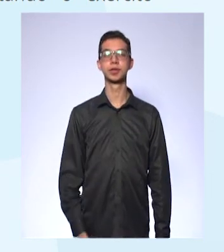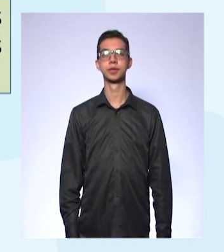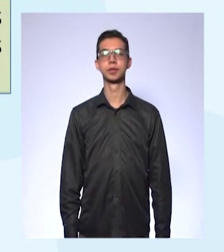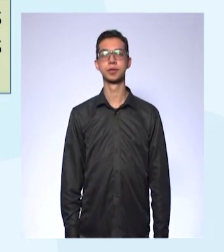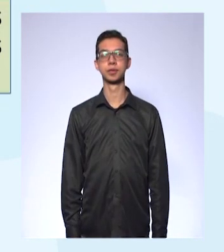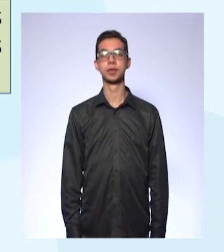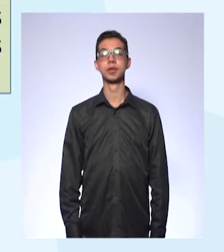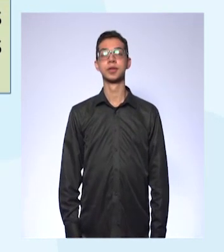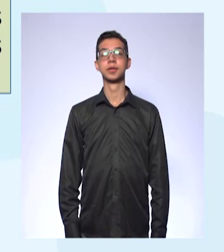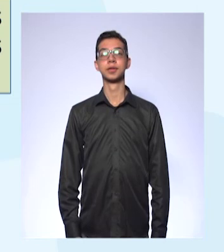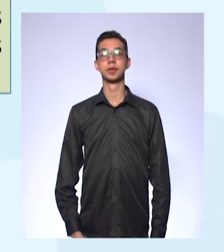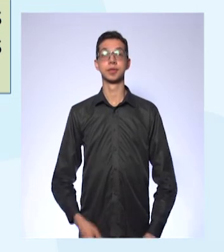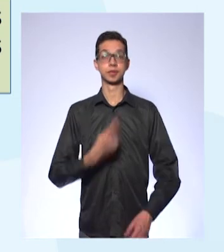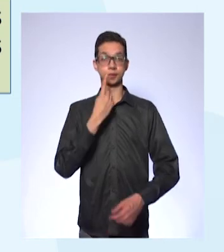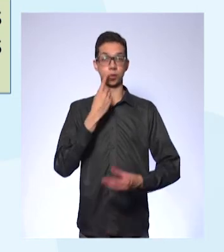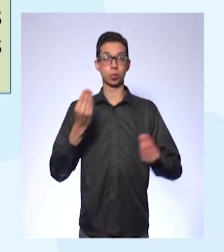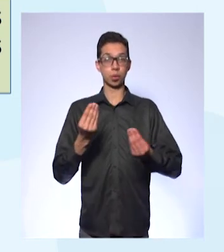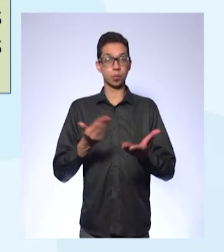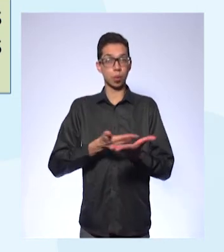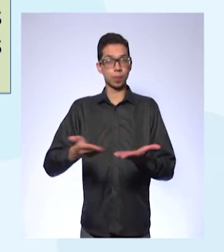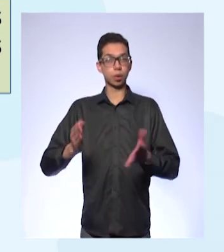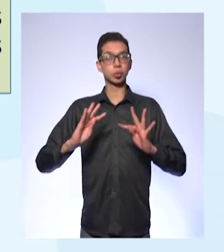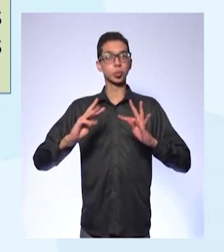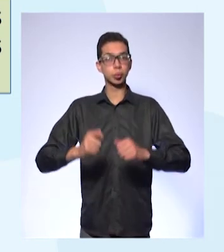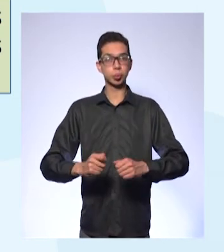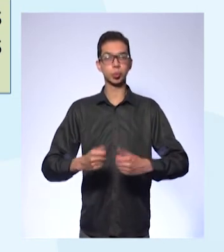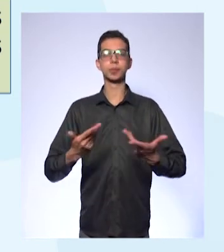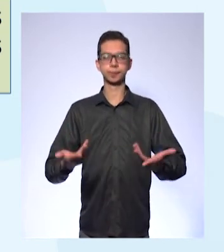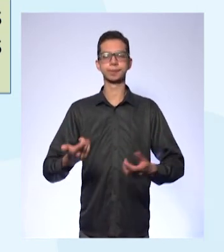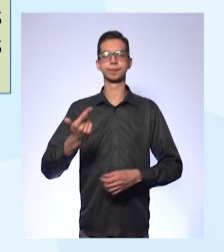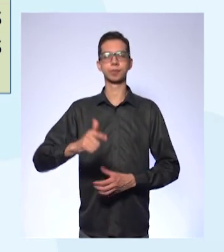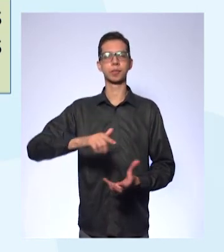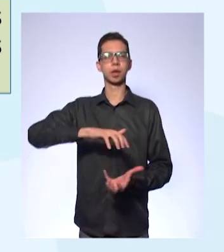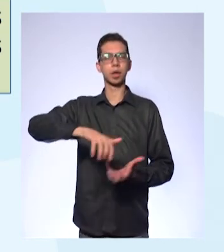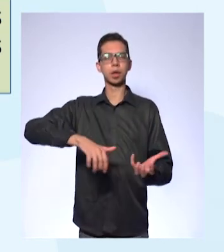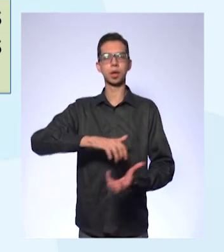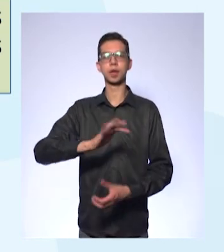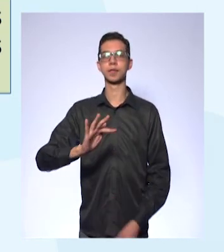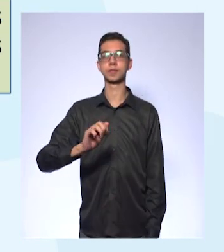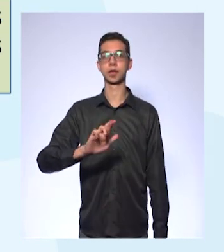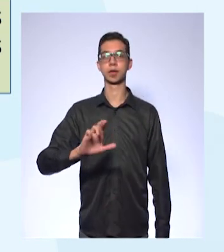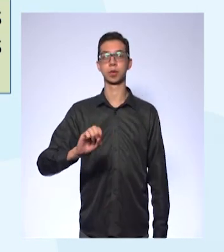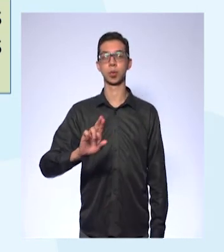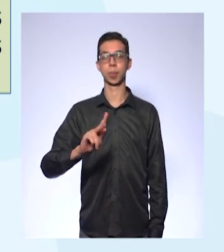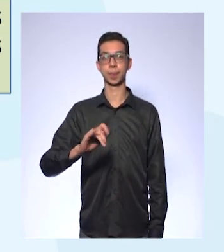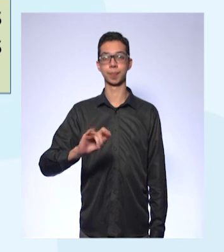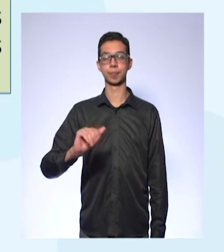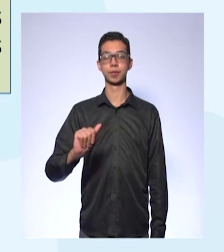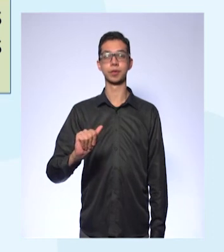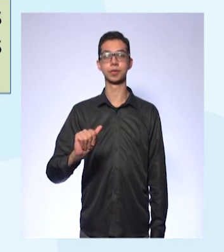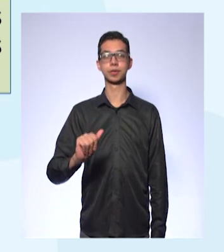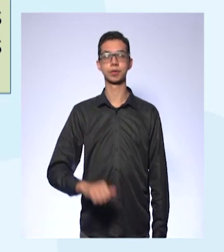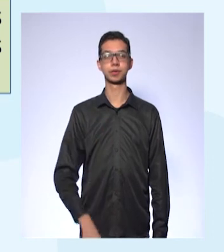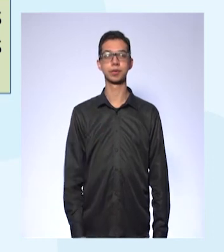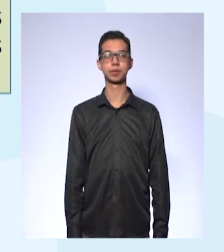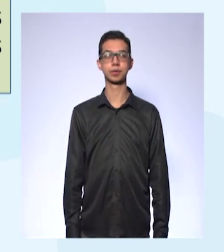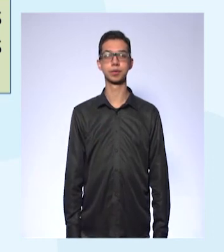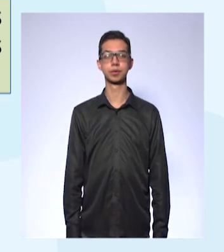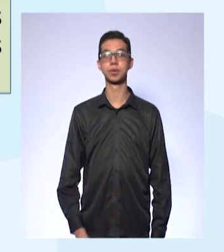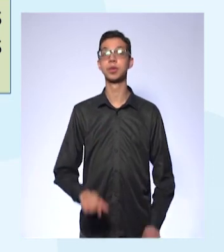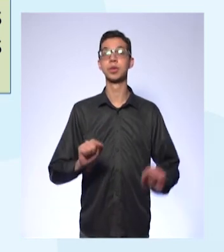começou. Então, vamos à Revolução Farroupilha, como tudo começou. O